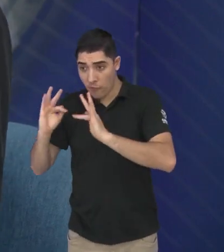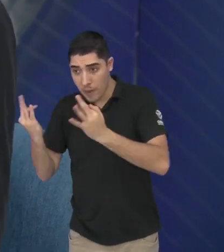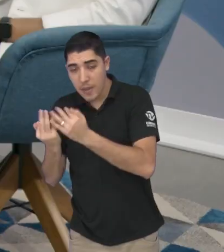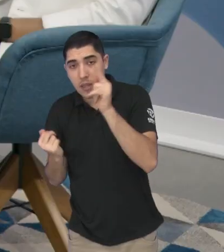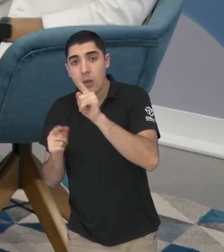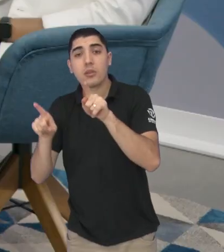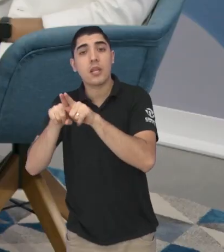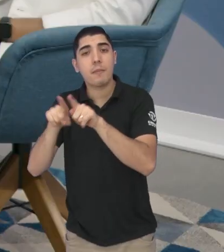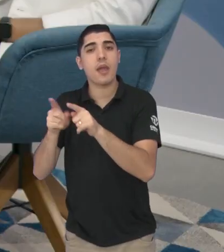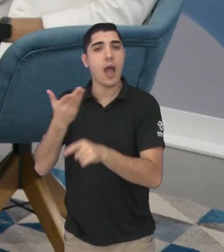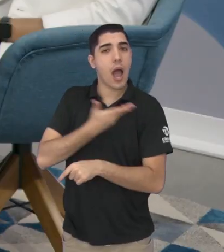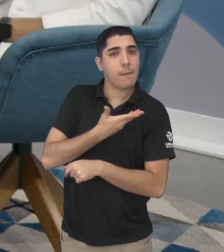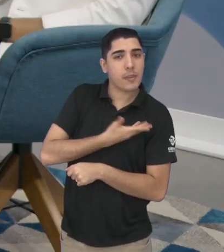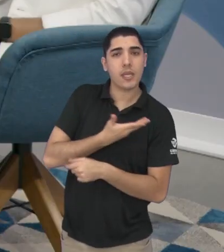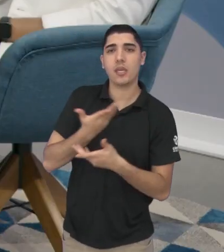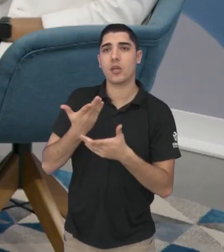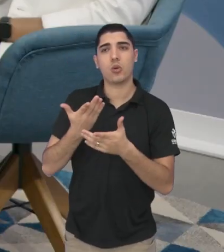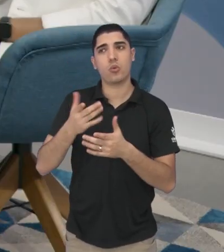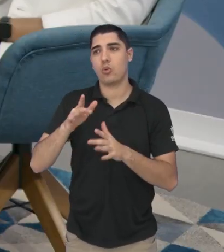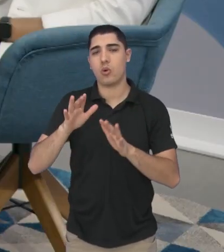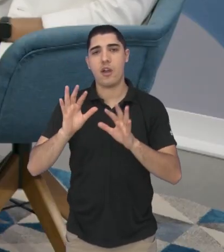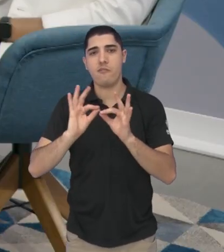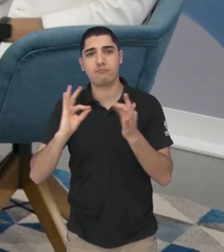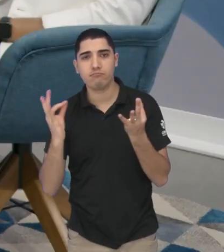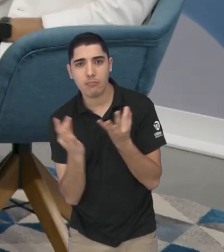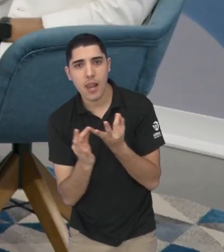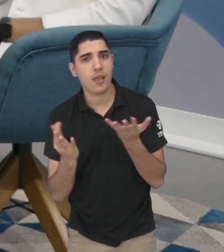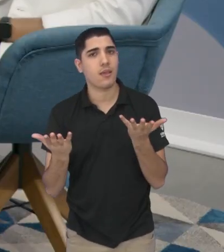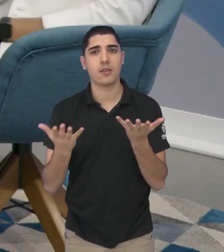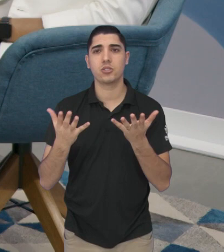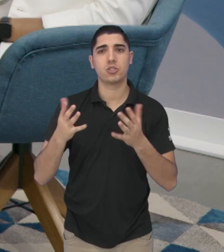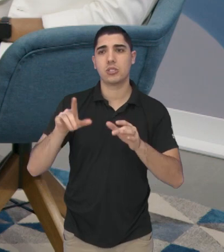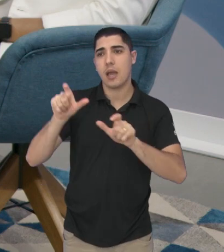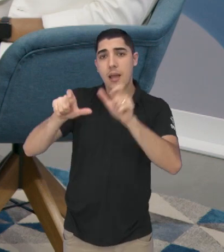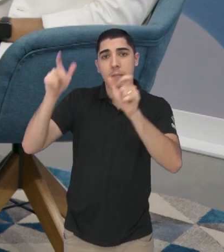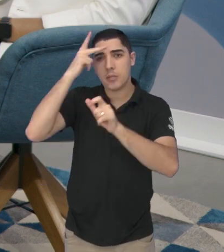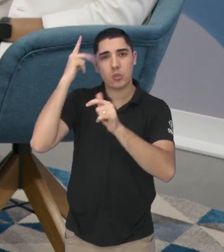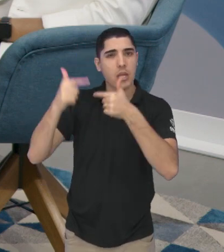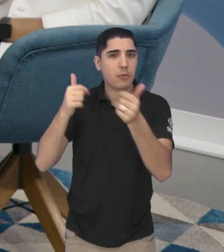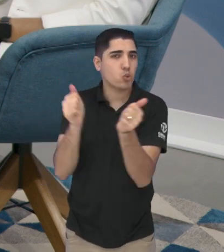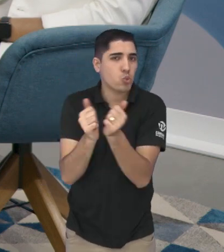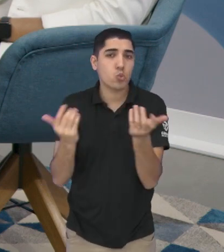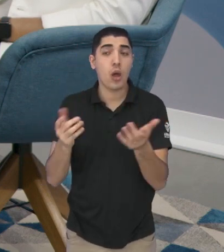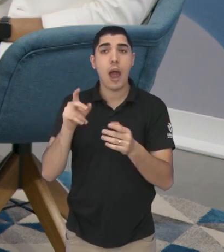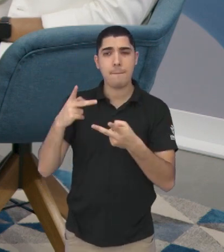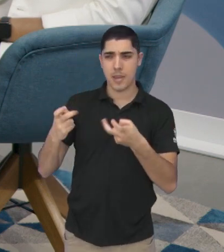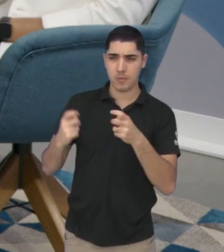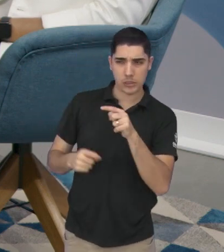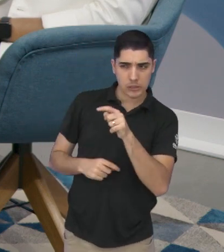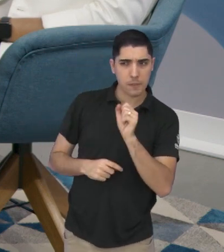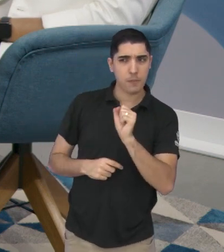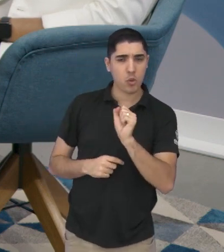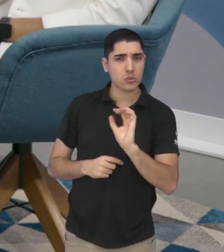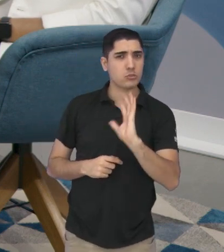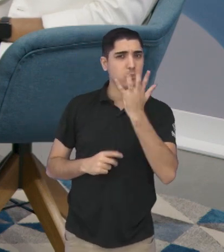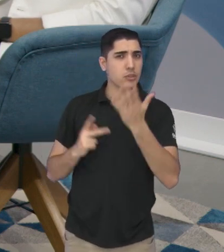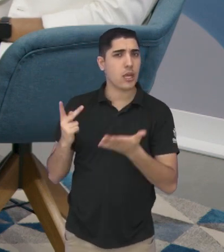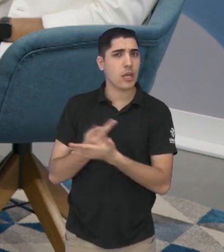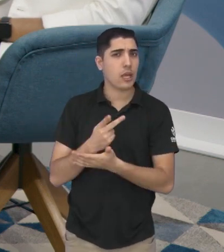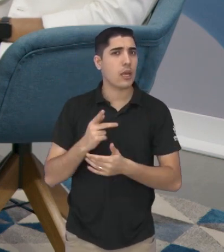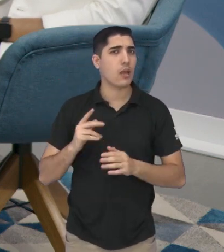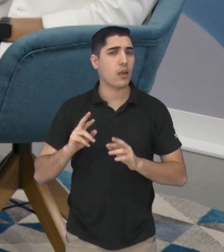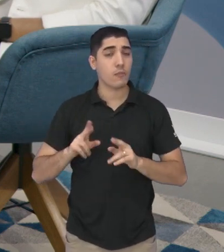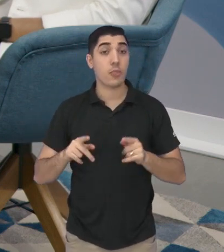mas também para amigos, pessoas próximas do círculo de amizade ficarem atentas? Pode ter alguma coisa errada com fulano, por exemplo. Na